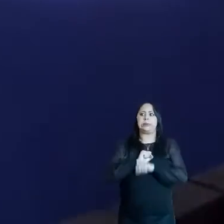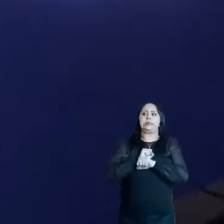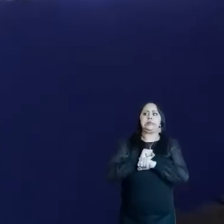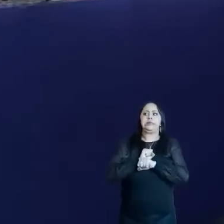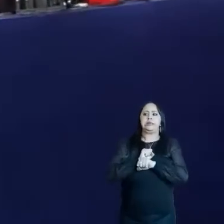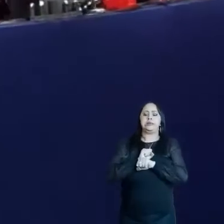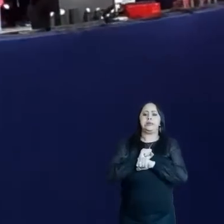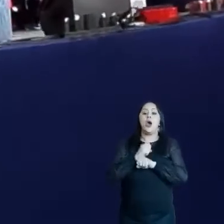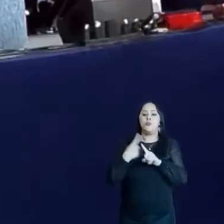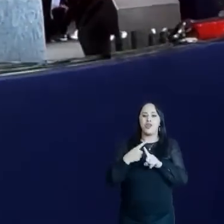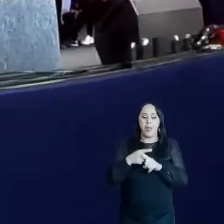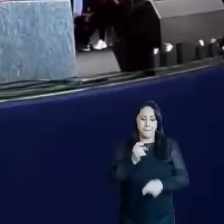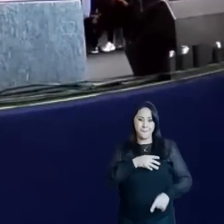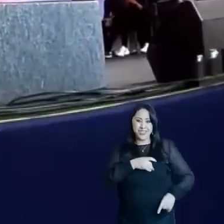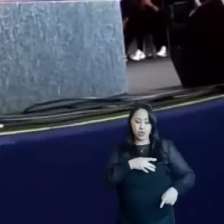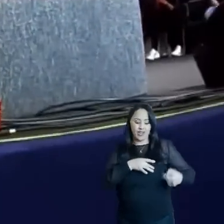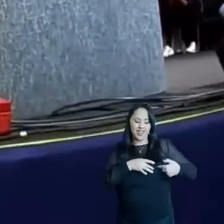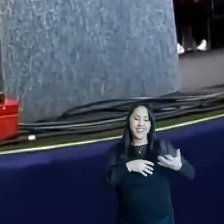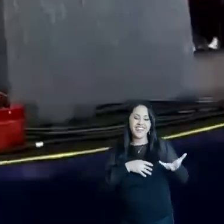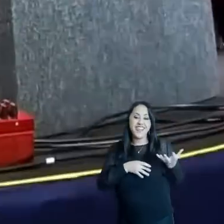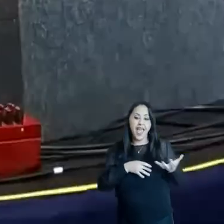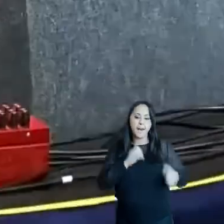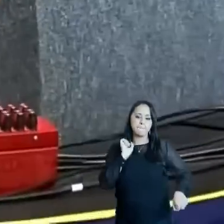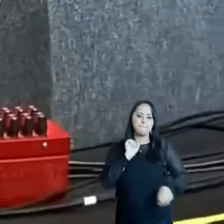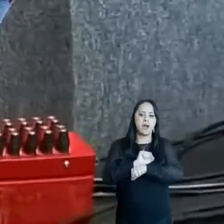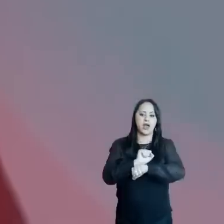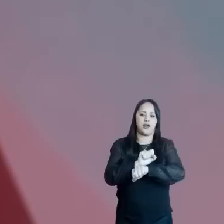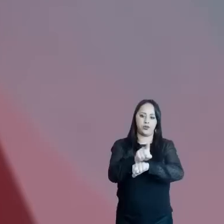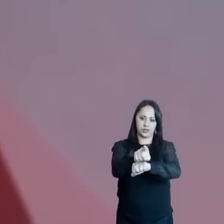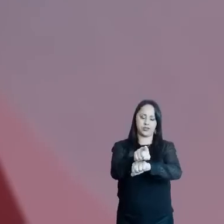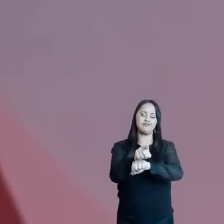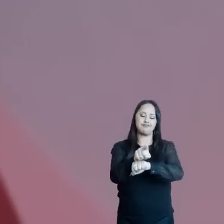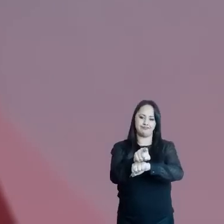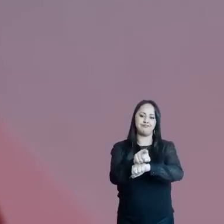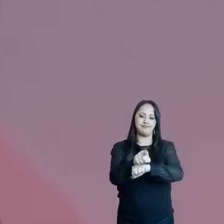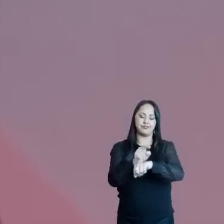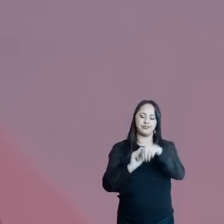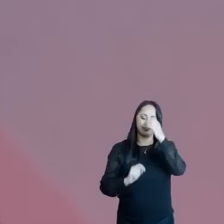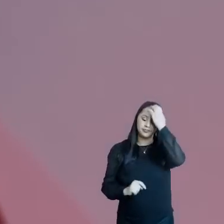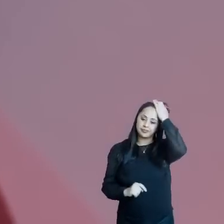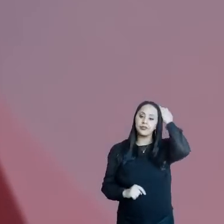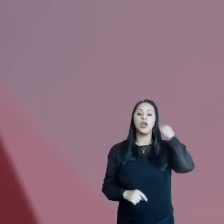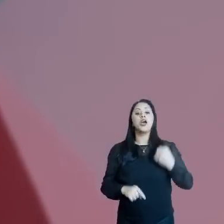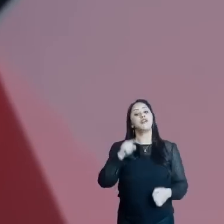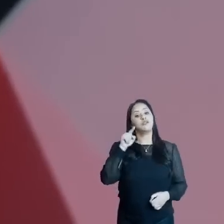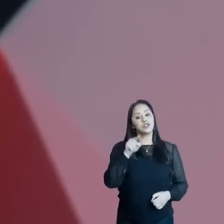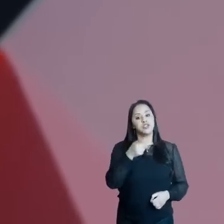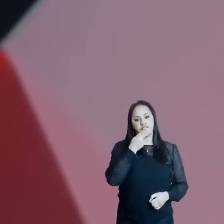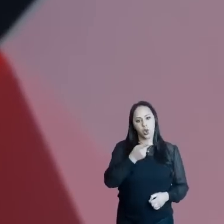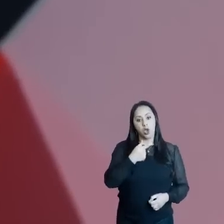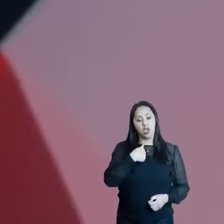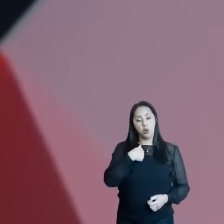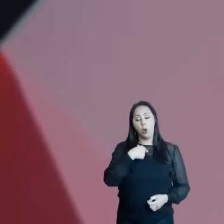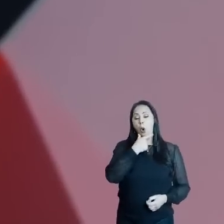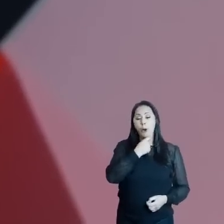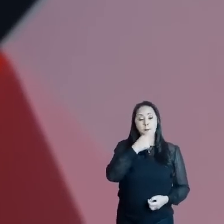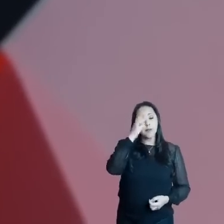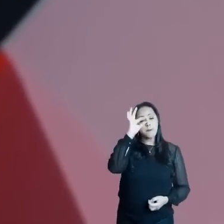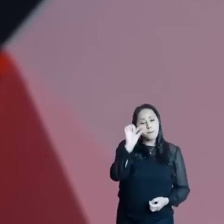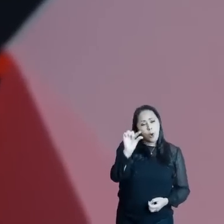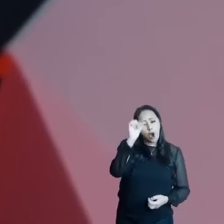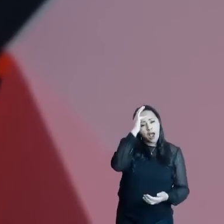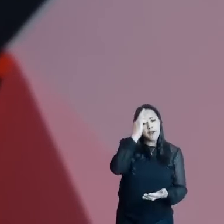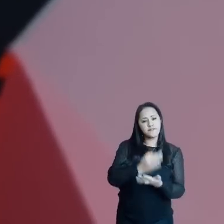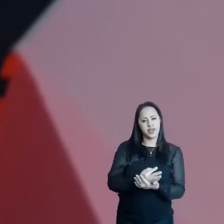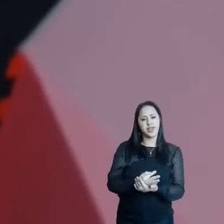do medo é te paralisar. Não diga, você que acabou de dizer, como Eligo Soares, né? Sou isso. Homem de pouca fé. É,